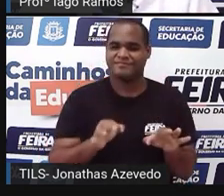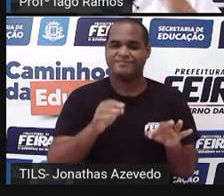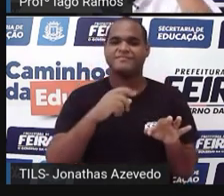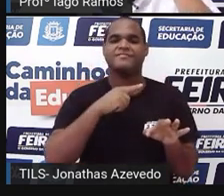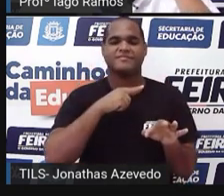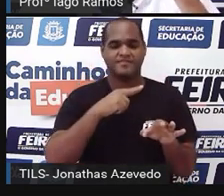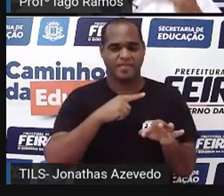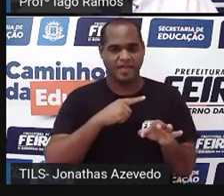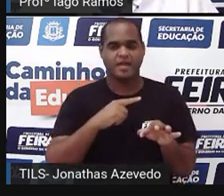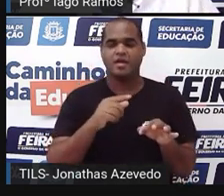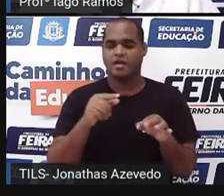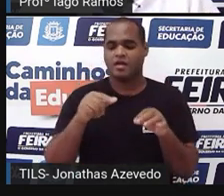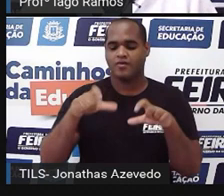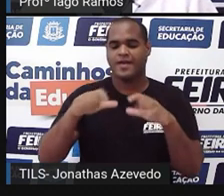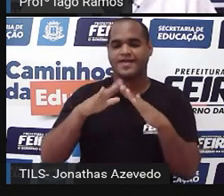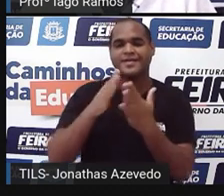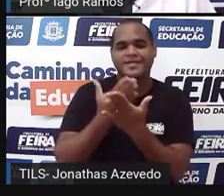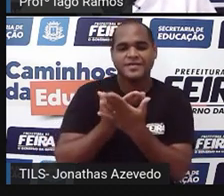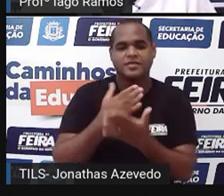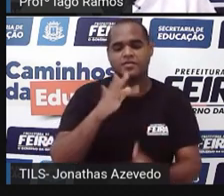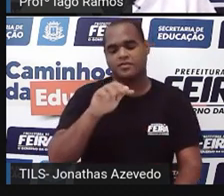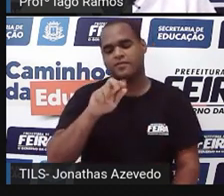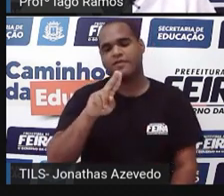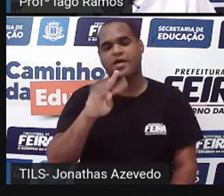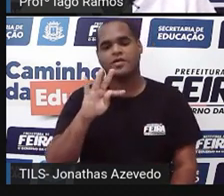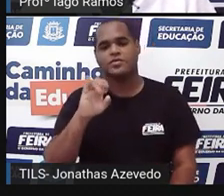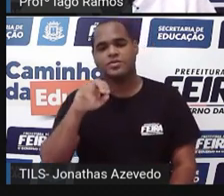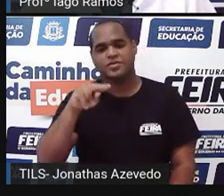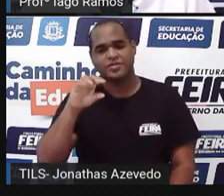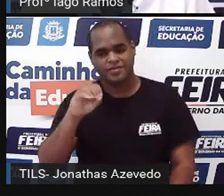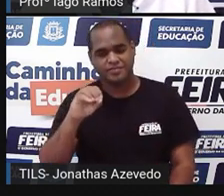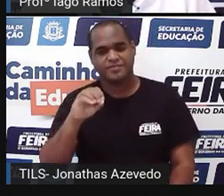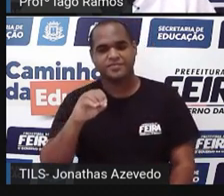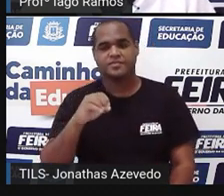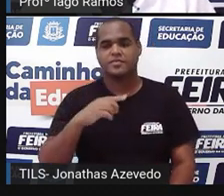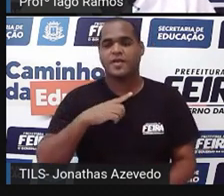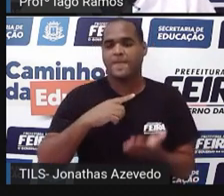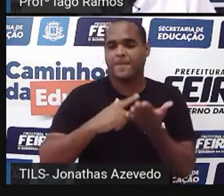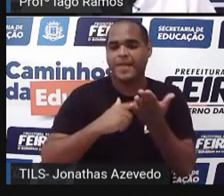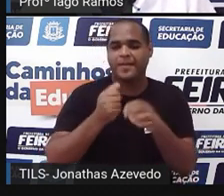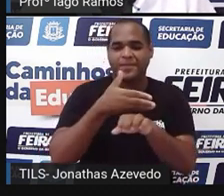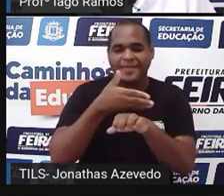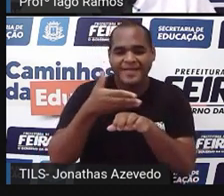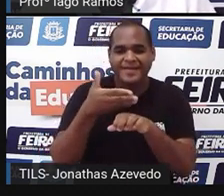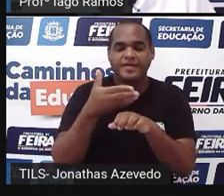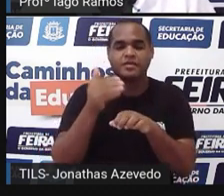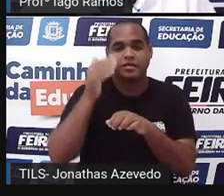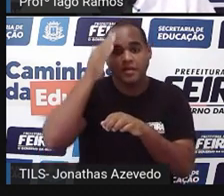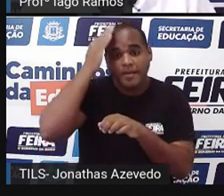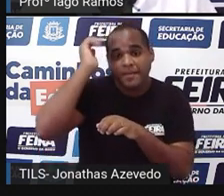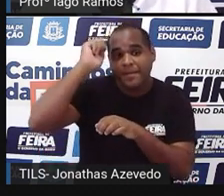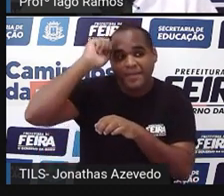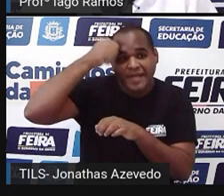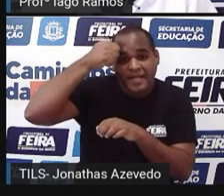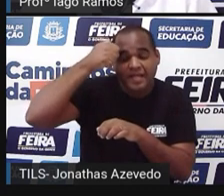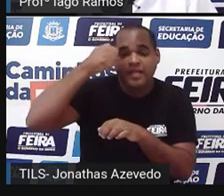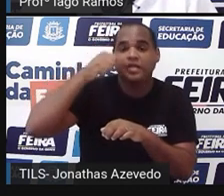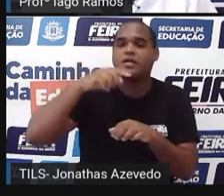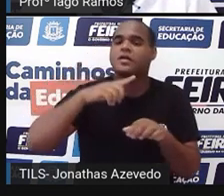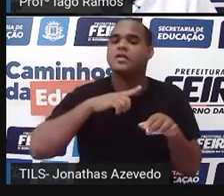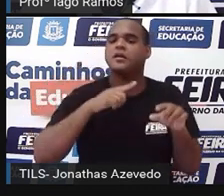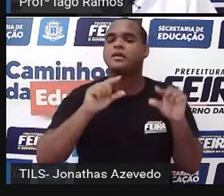conhecer venha lá da escola municipal Faustino Dias Lima eu tenho para lhe Branca Meu cabelo é preto